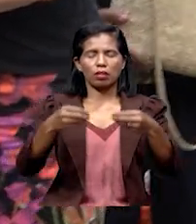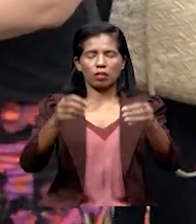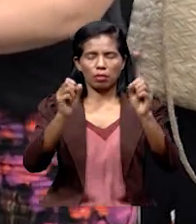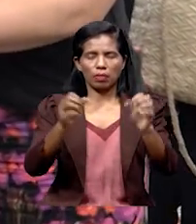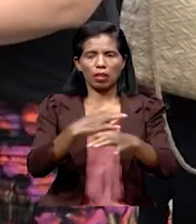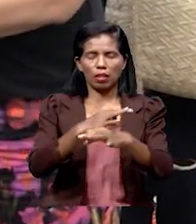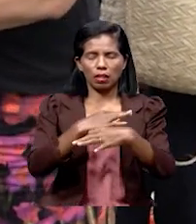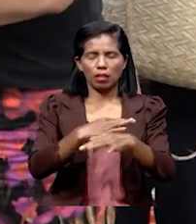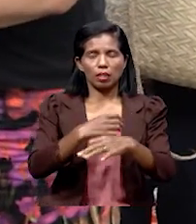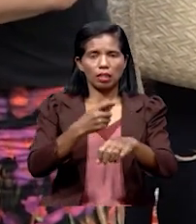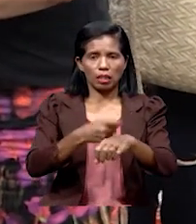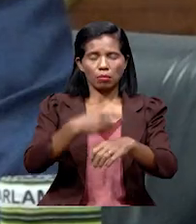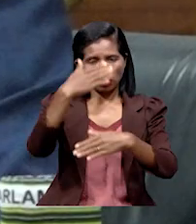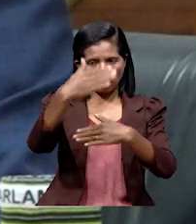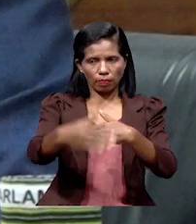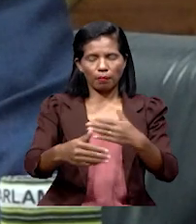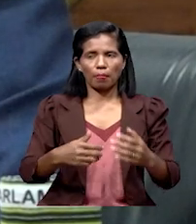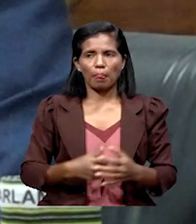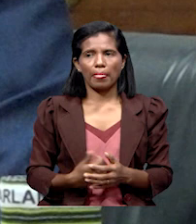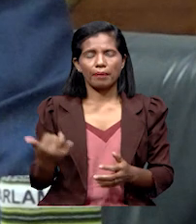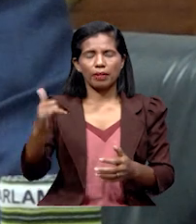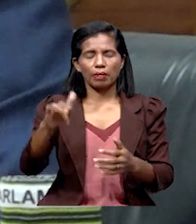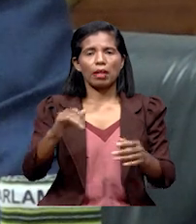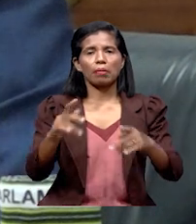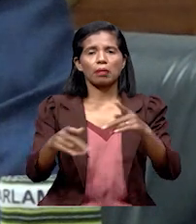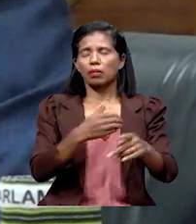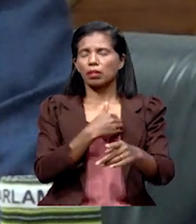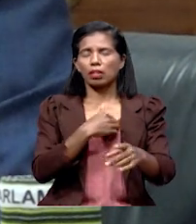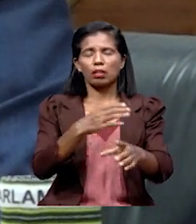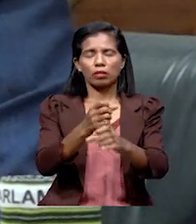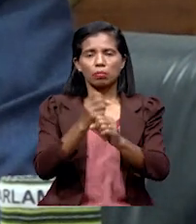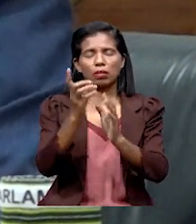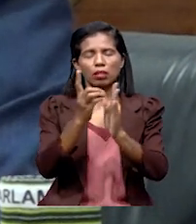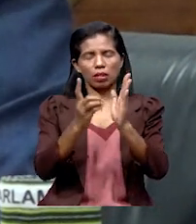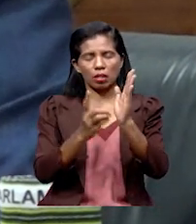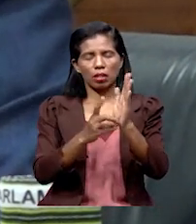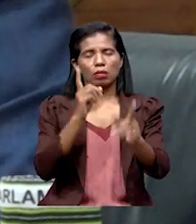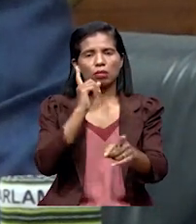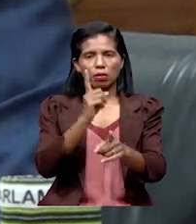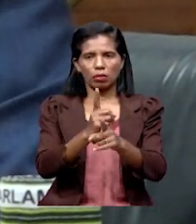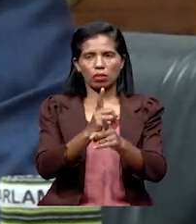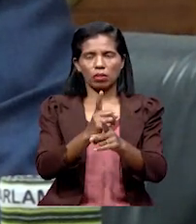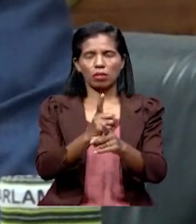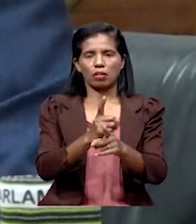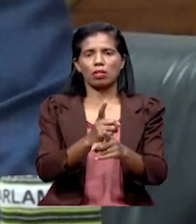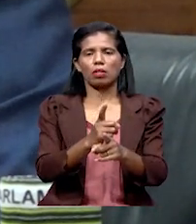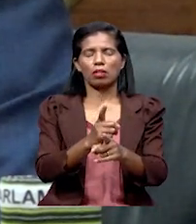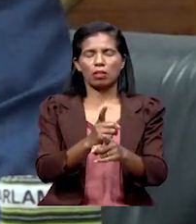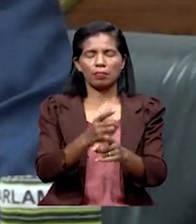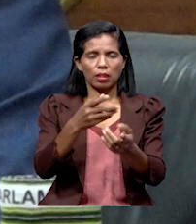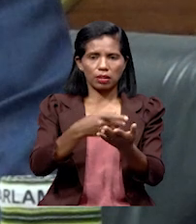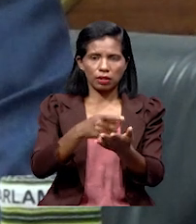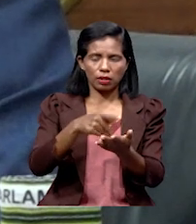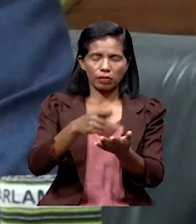e tempo tu irmãe. Ser nebe reclamante, sim, reclamante ser nebe maka dados los, hal tiana pa pagamento